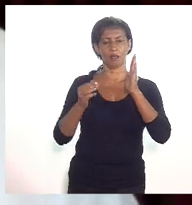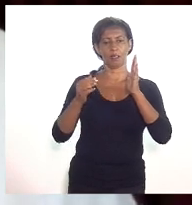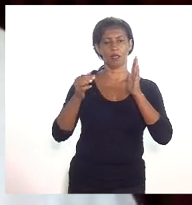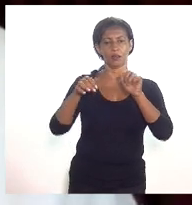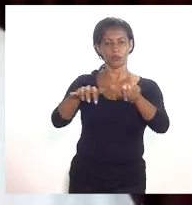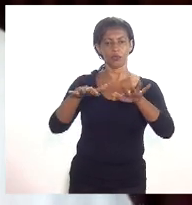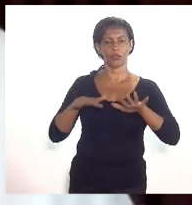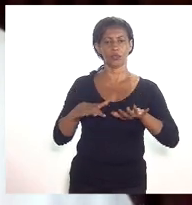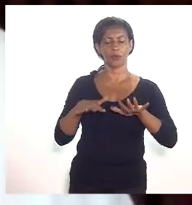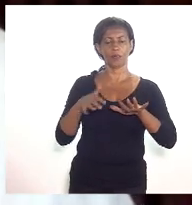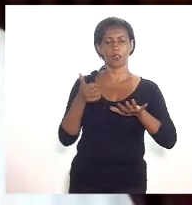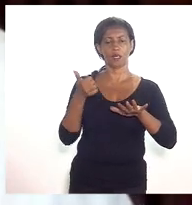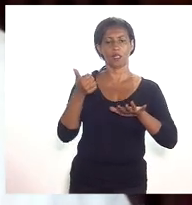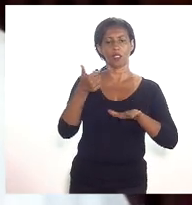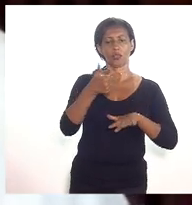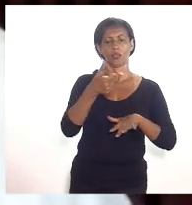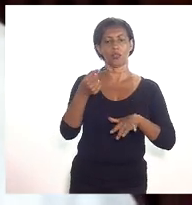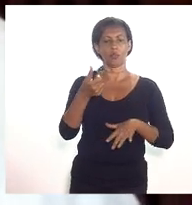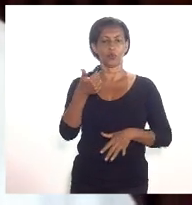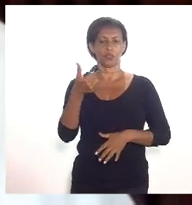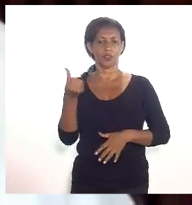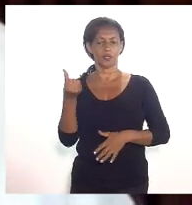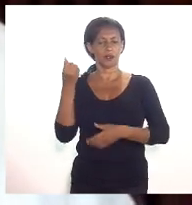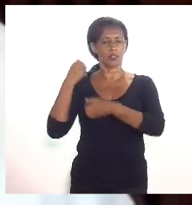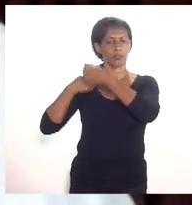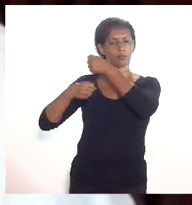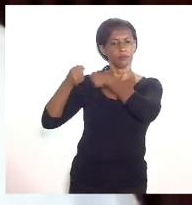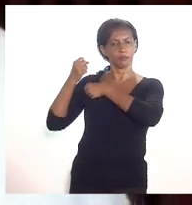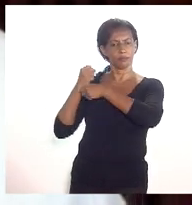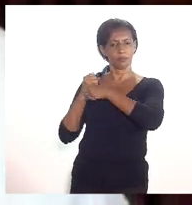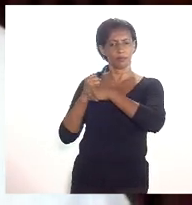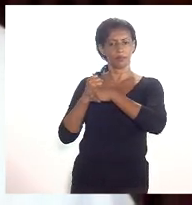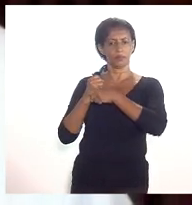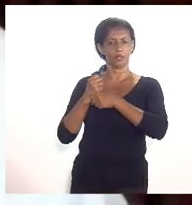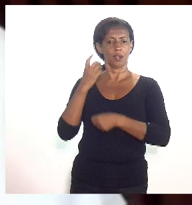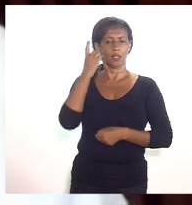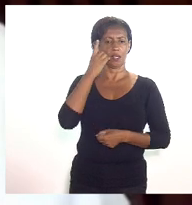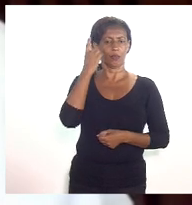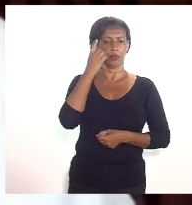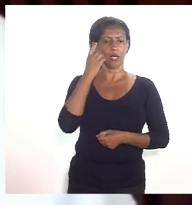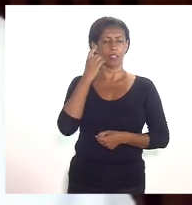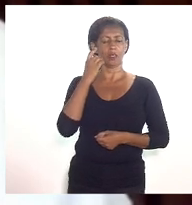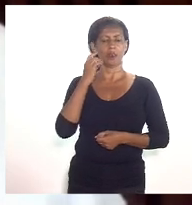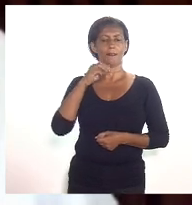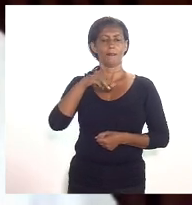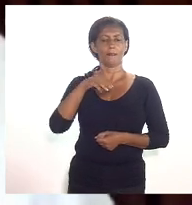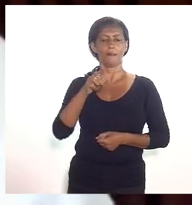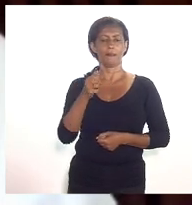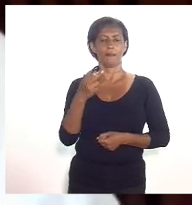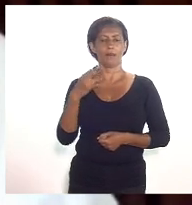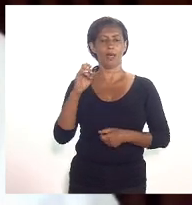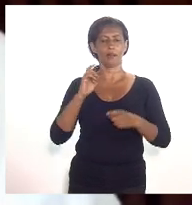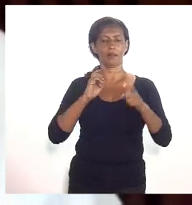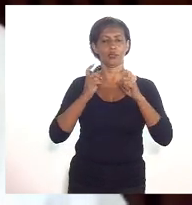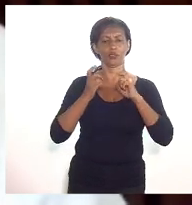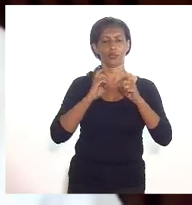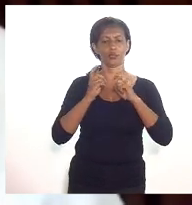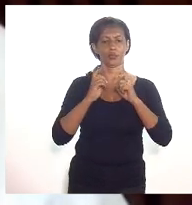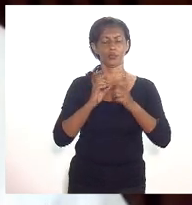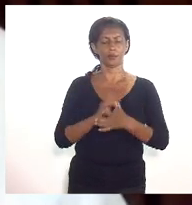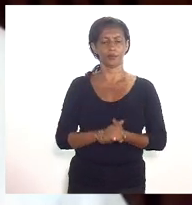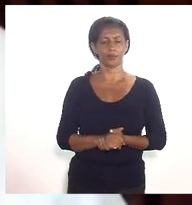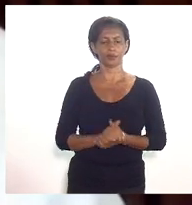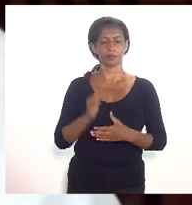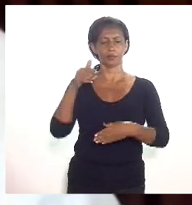2070 de 2016, autoria da deputada Marta Rocha. O parecer é favorável às emendas 1 e 2. Em discussão,